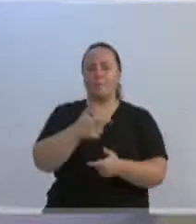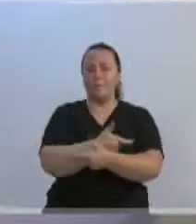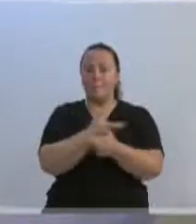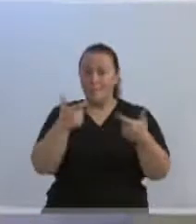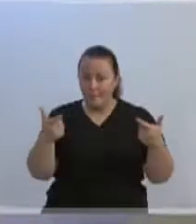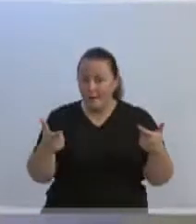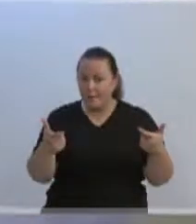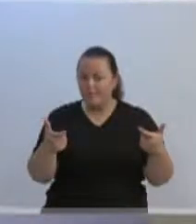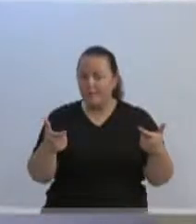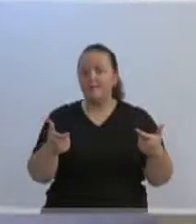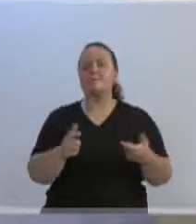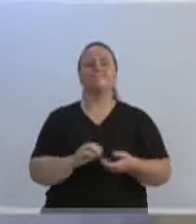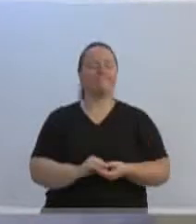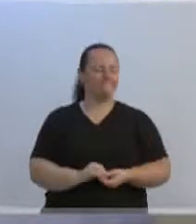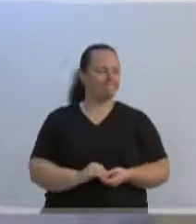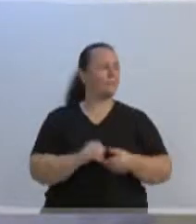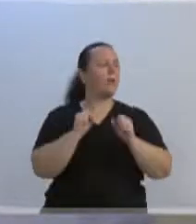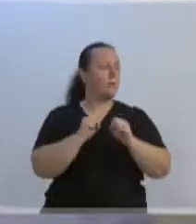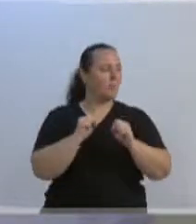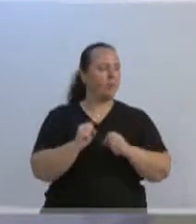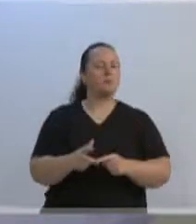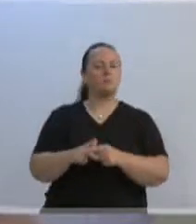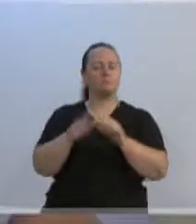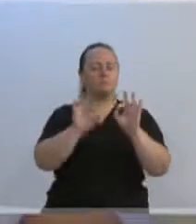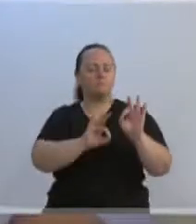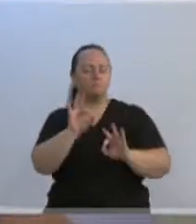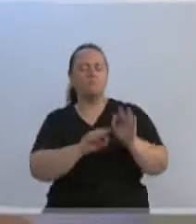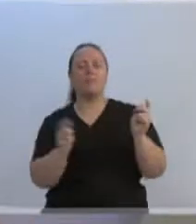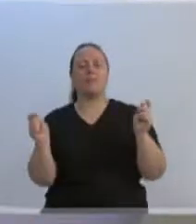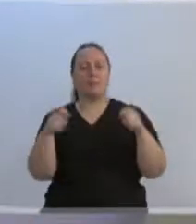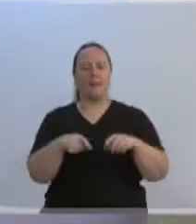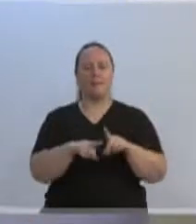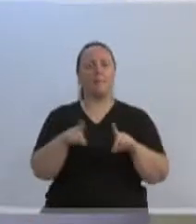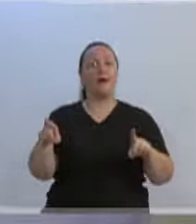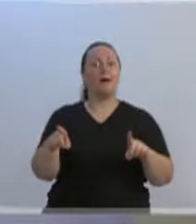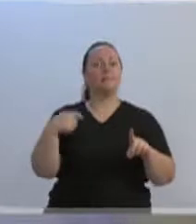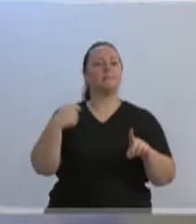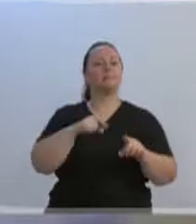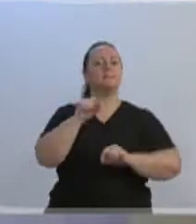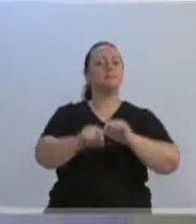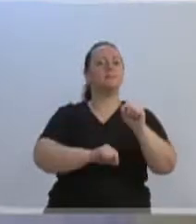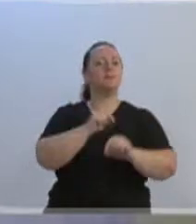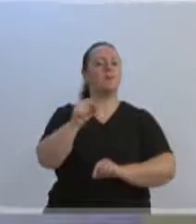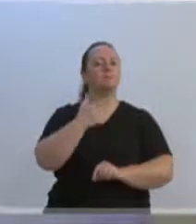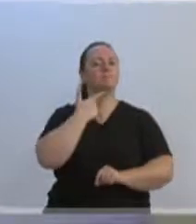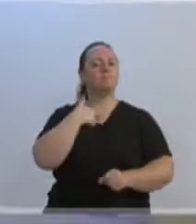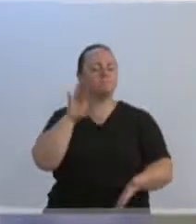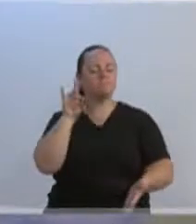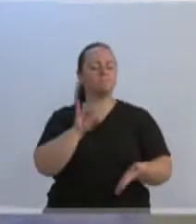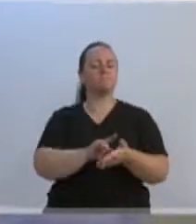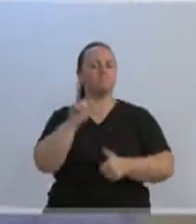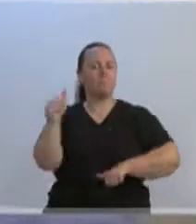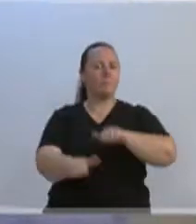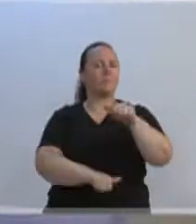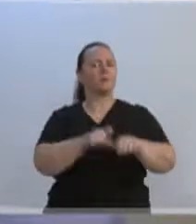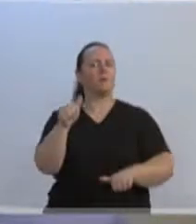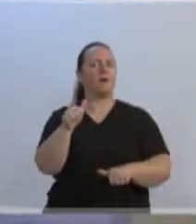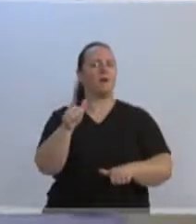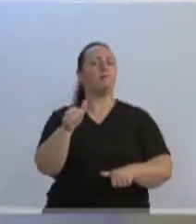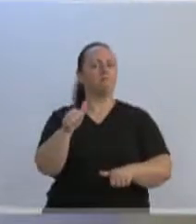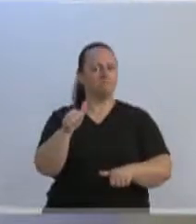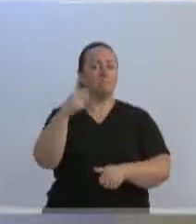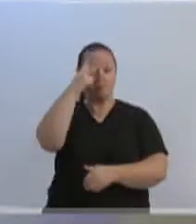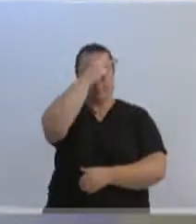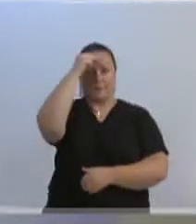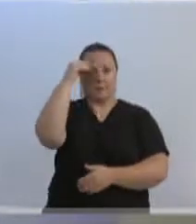dessas áreas pode sim ser regularizada só precisa vontade de mudar precisa de atenção de um prefeito que não se imita